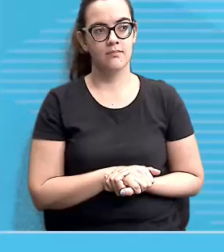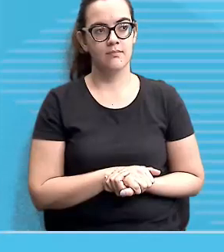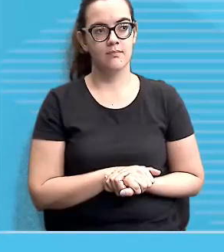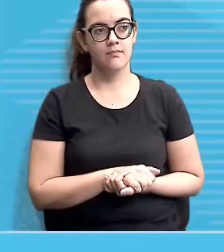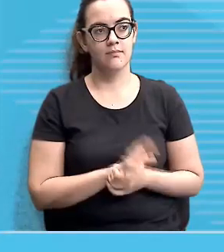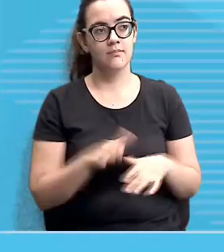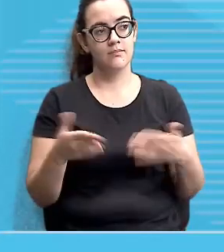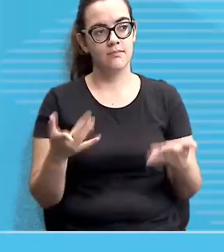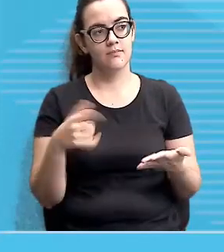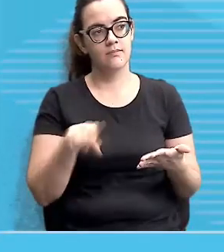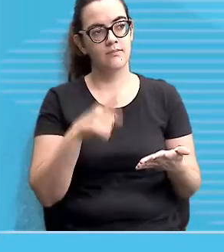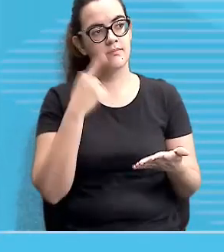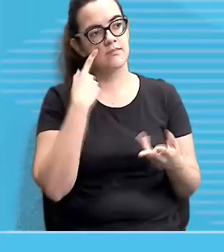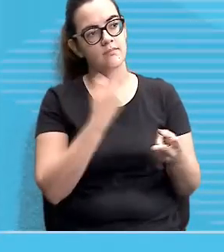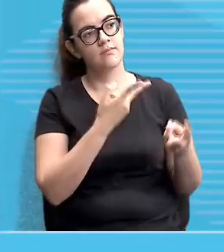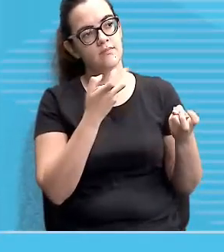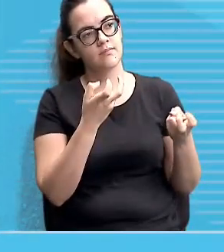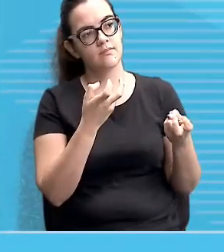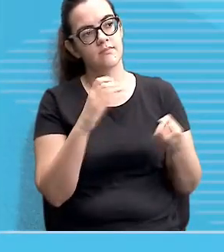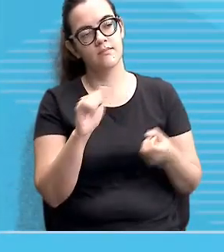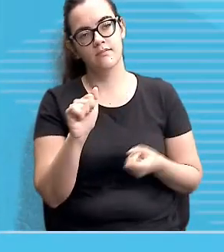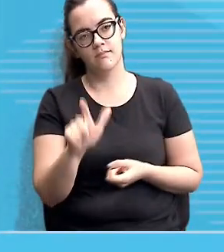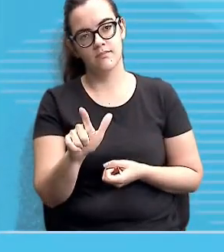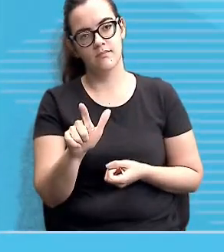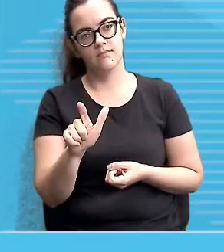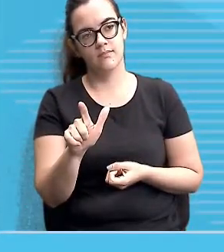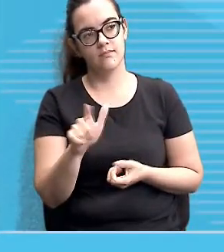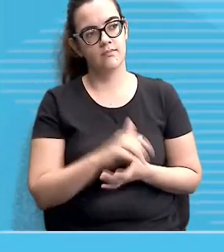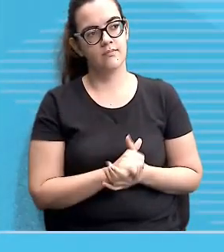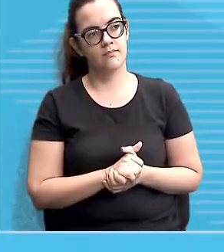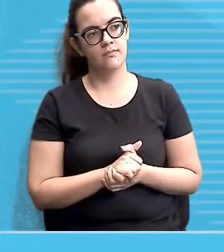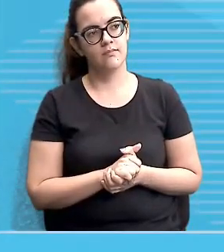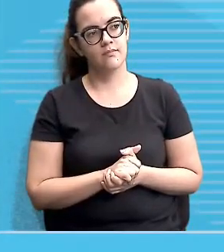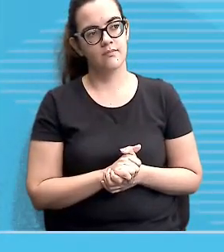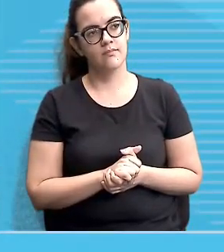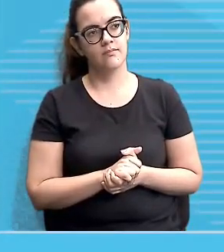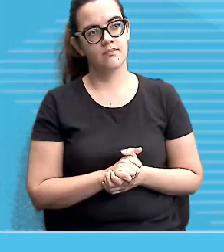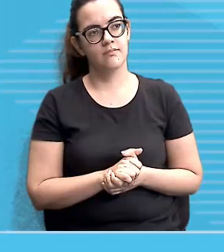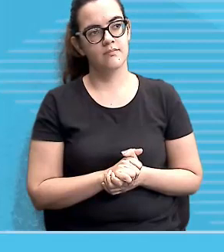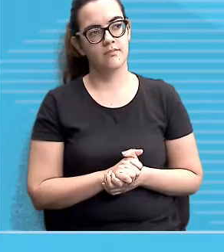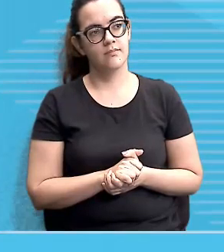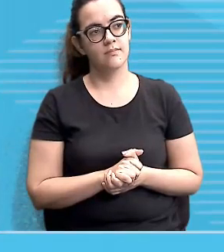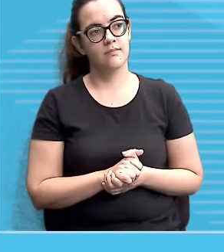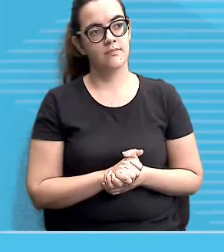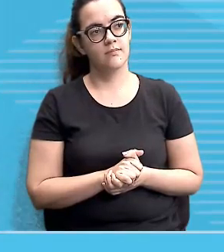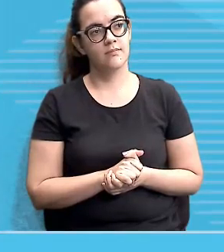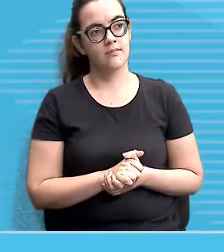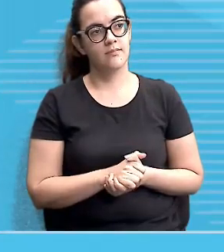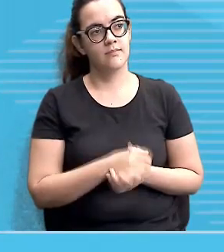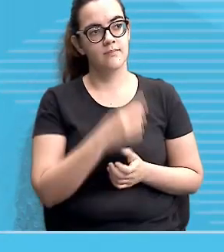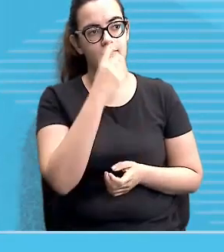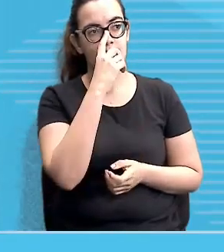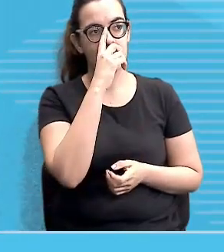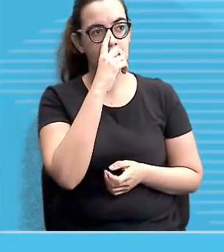em caloria que é esse caso aí a gente traz a caloria para cá também